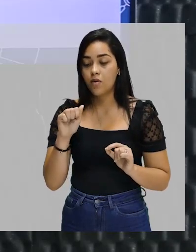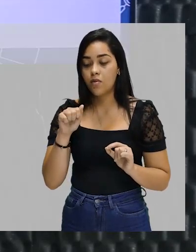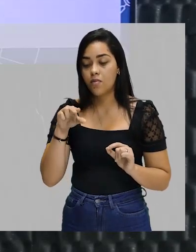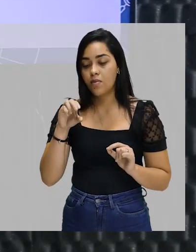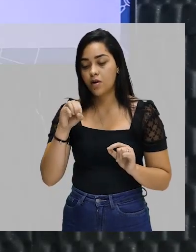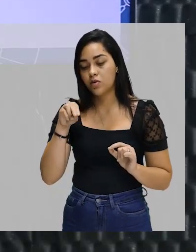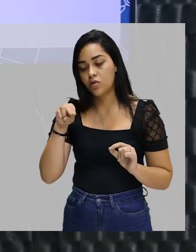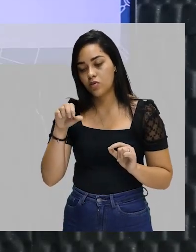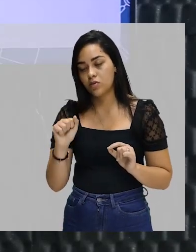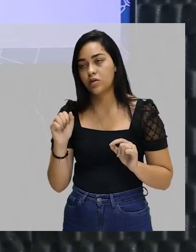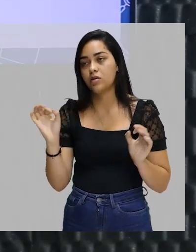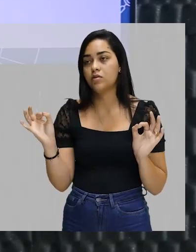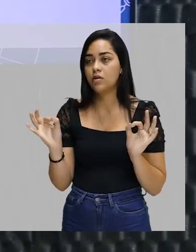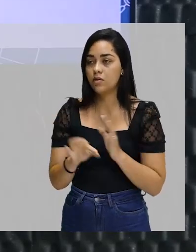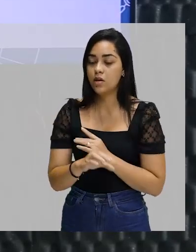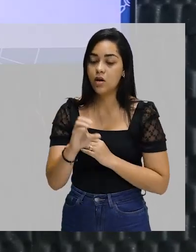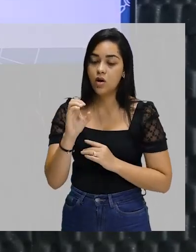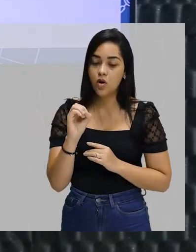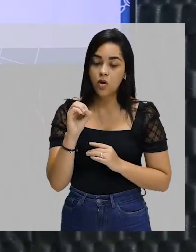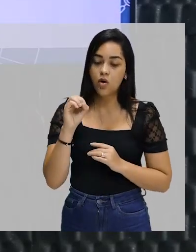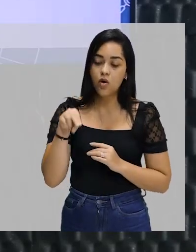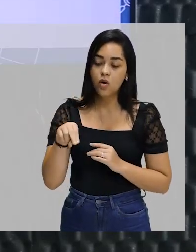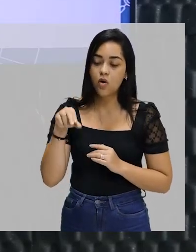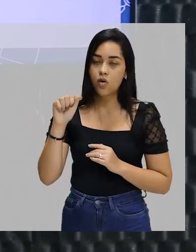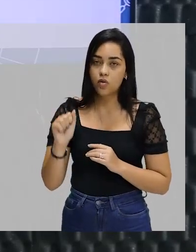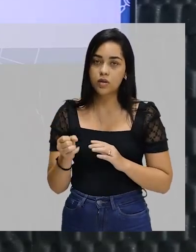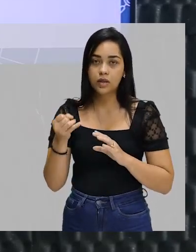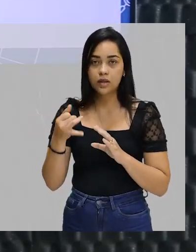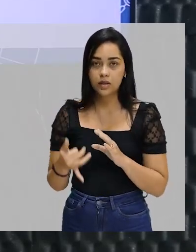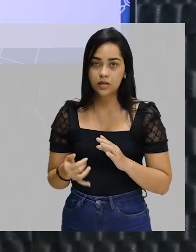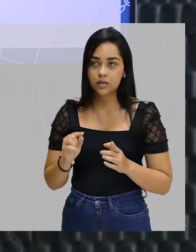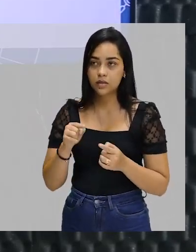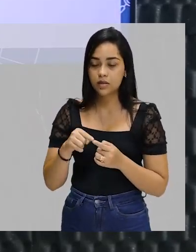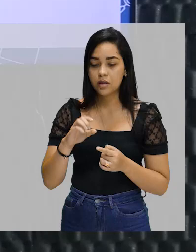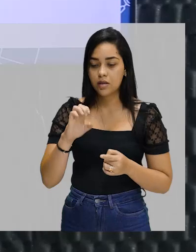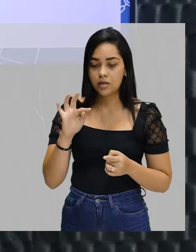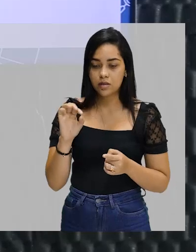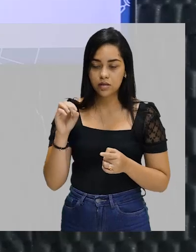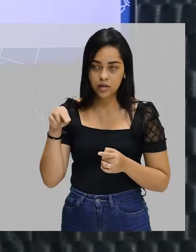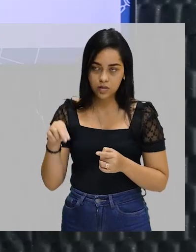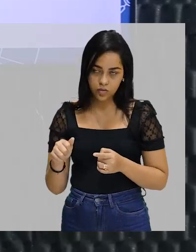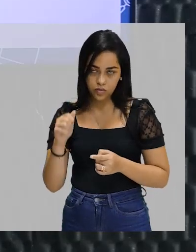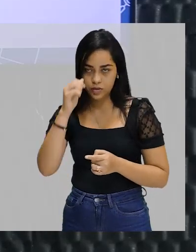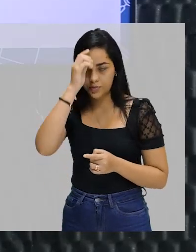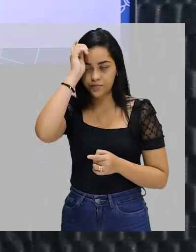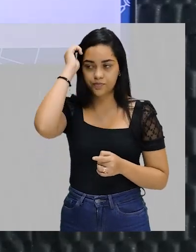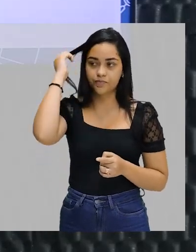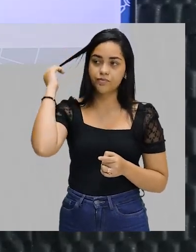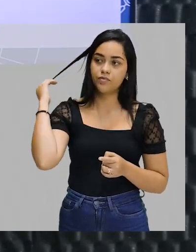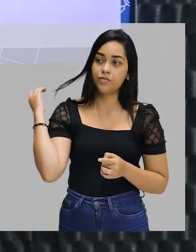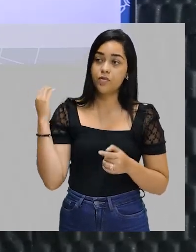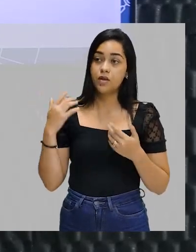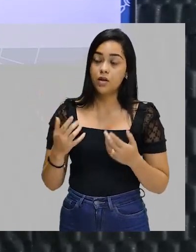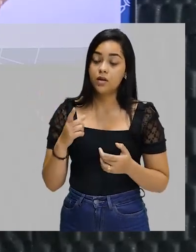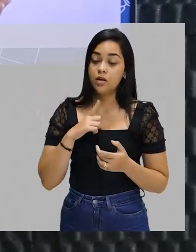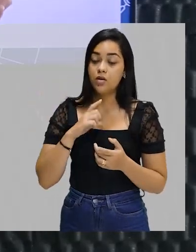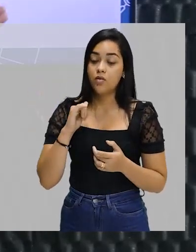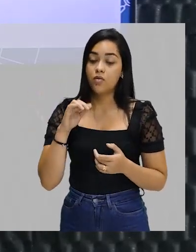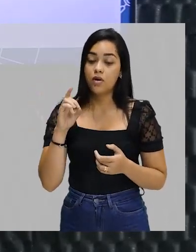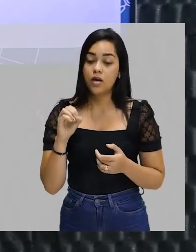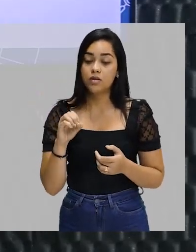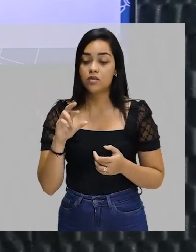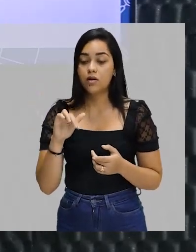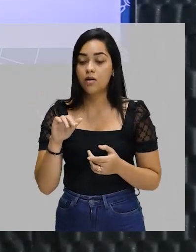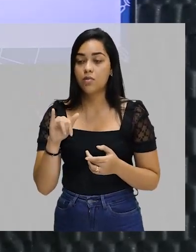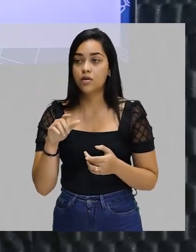propanona. Então, a terminação ona caracteriza a função cetona. Show? Um ácido